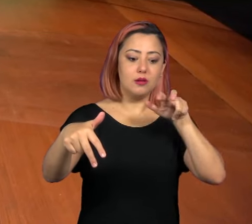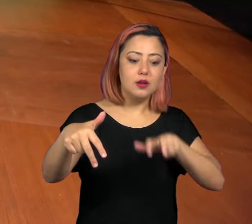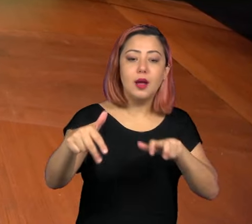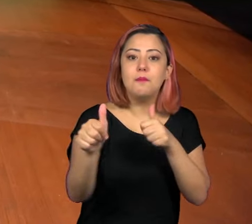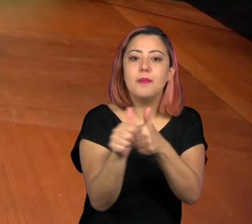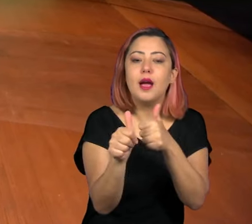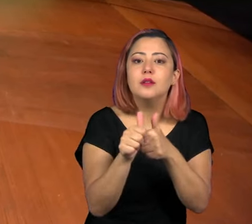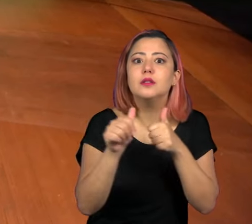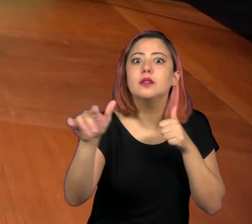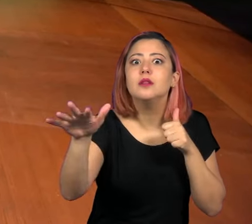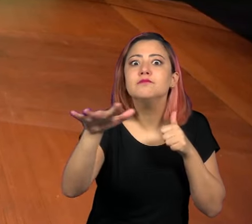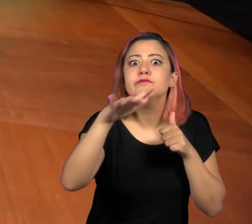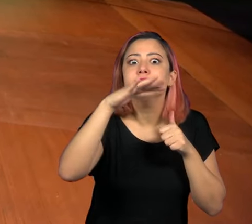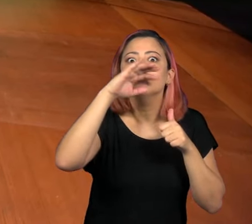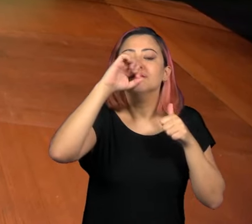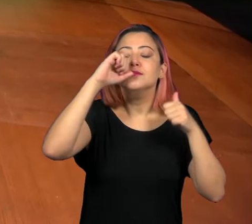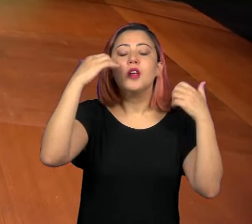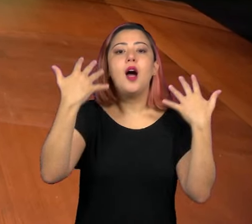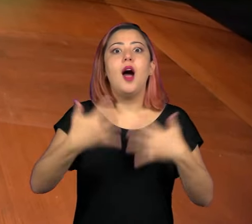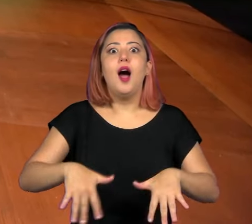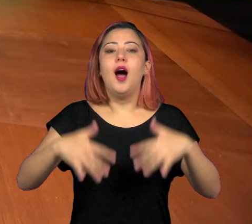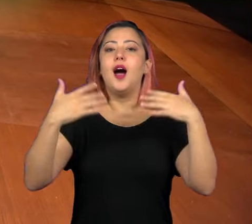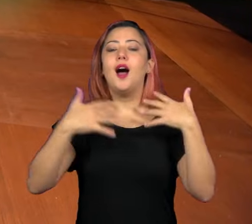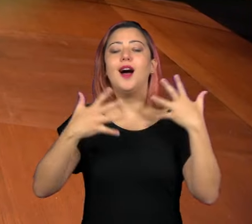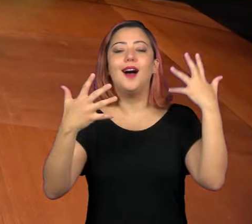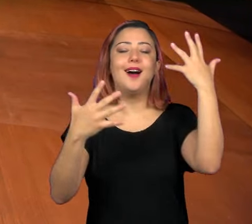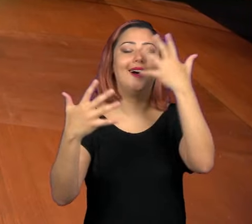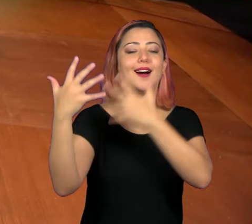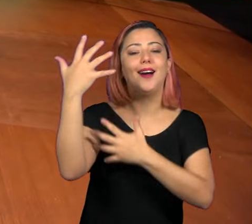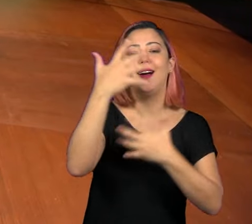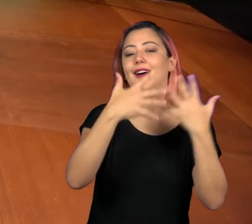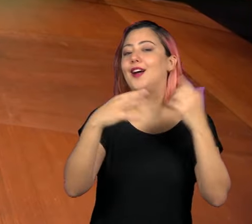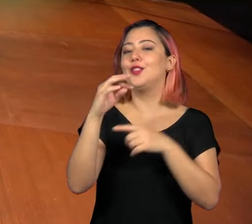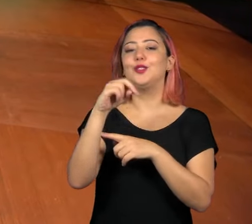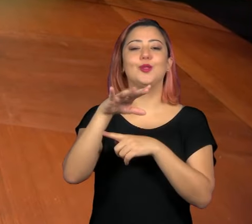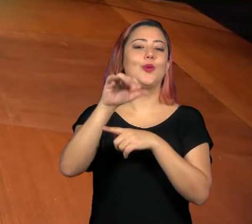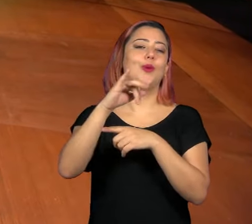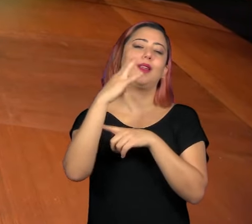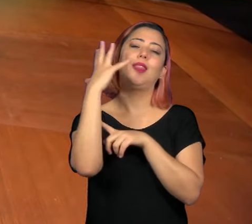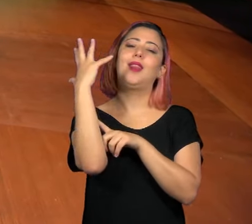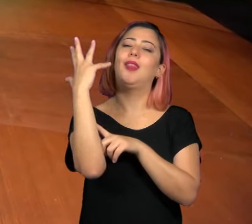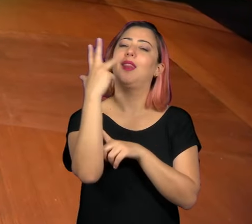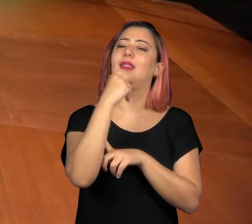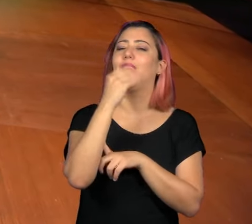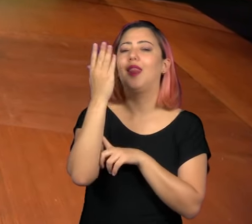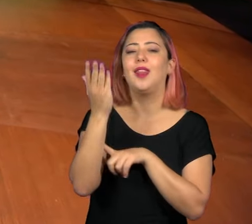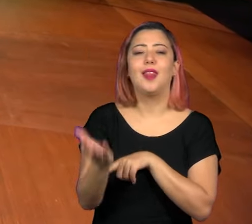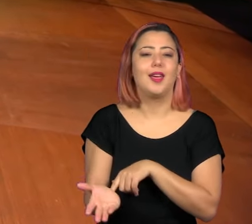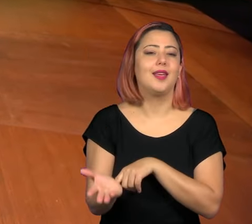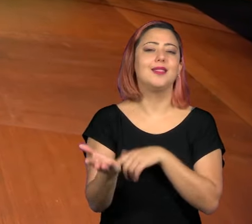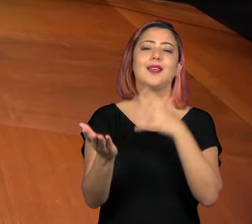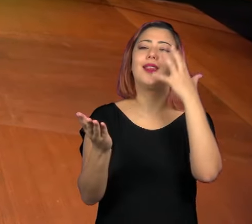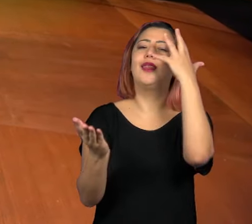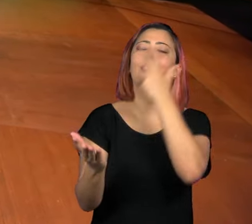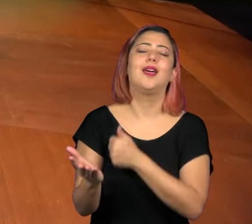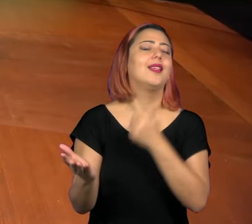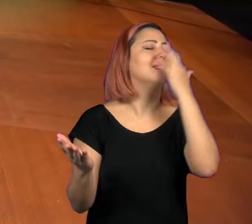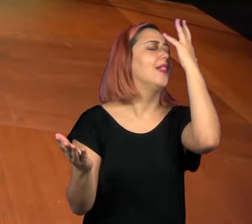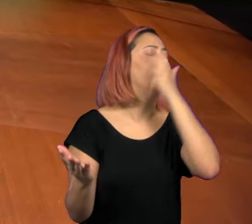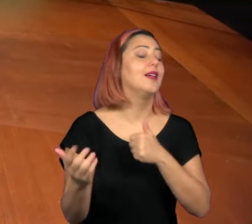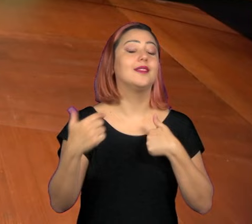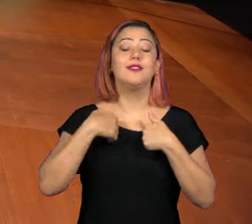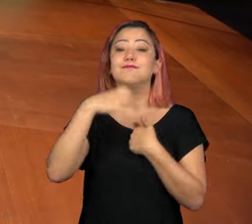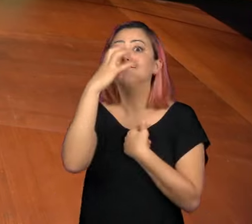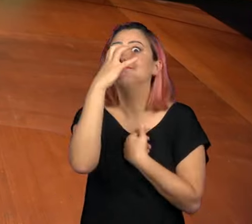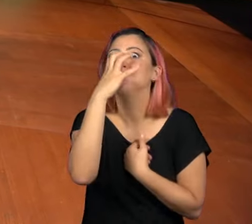na plateia, sentia o perfume da Tônia Carreiro. Ela era linda, linda, linda. Era um